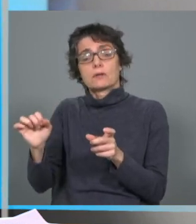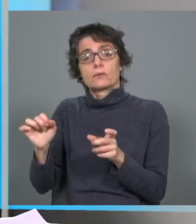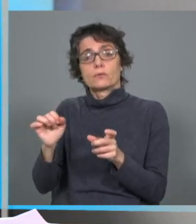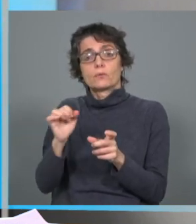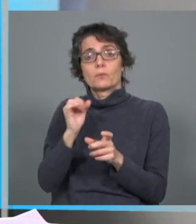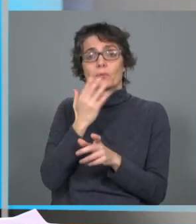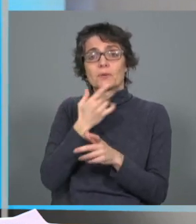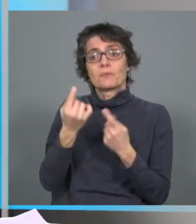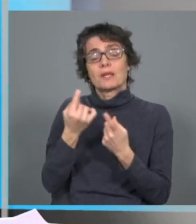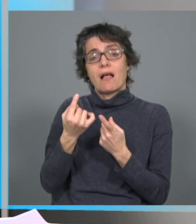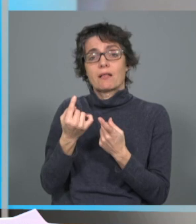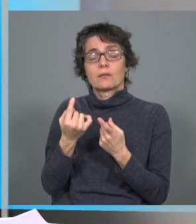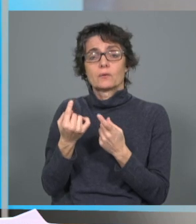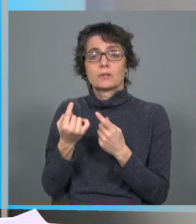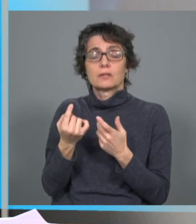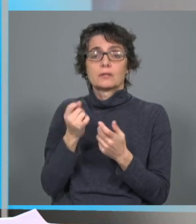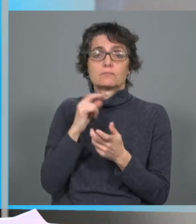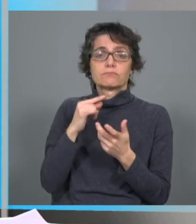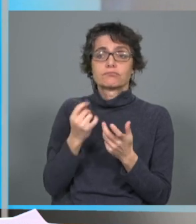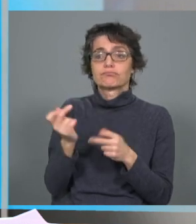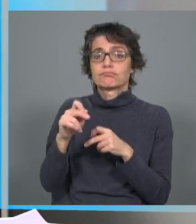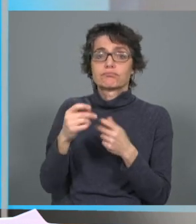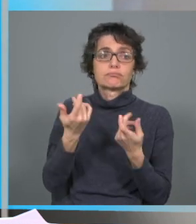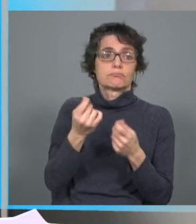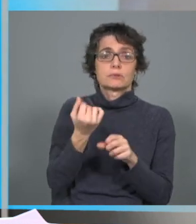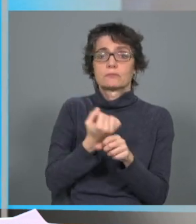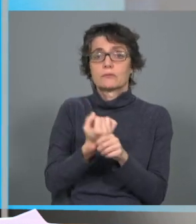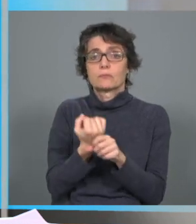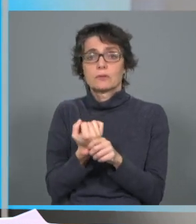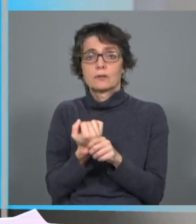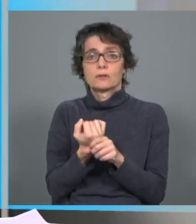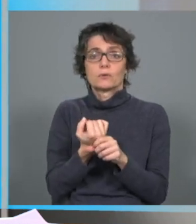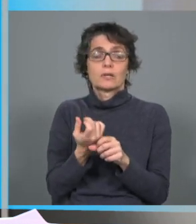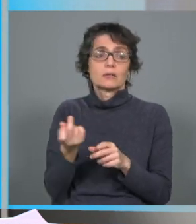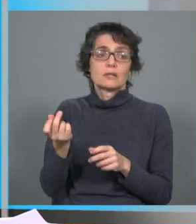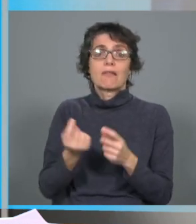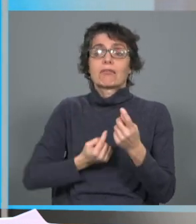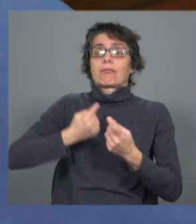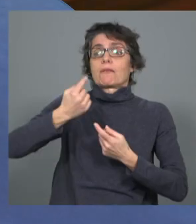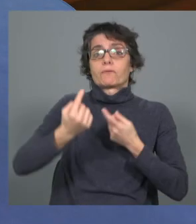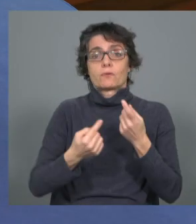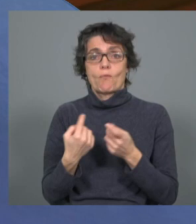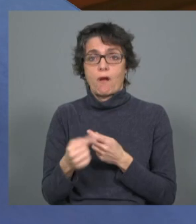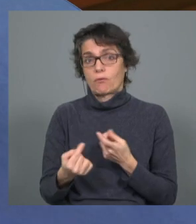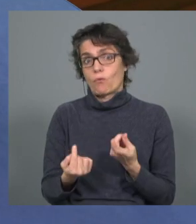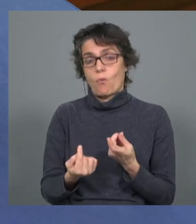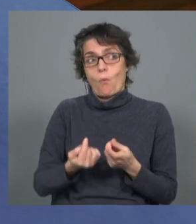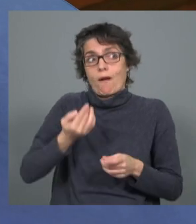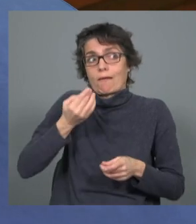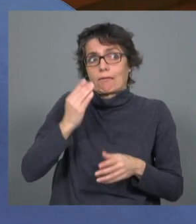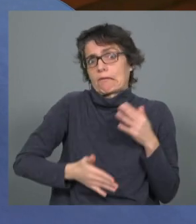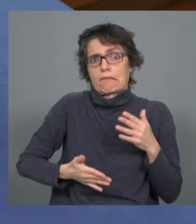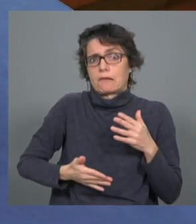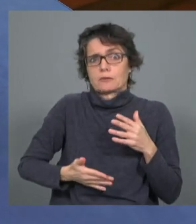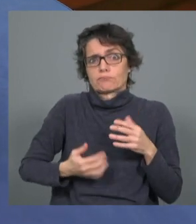são transitórias, muitos trabalhos que são pontuais, e que de um dia para o outro ficaram